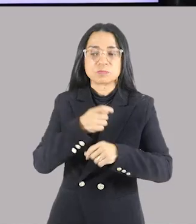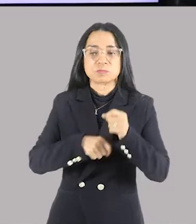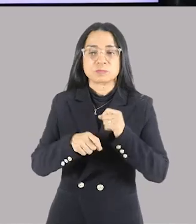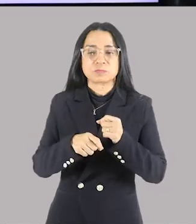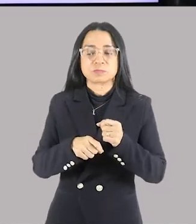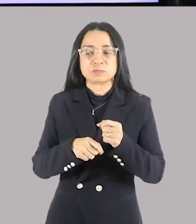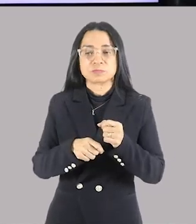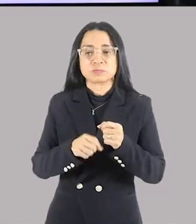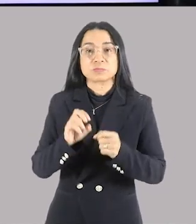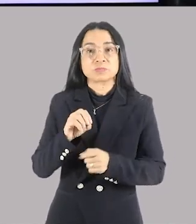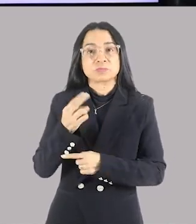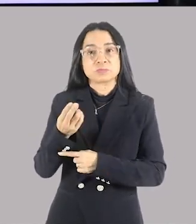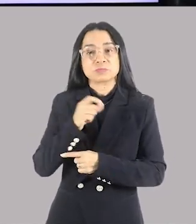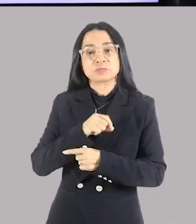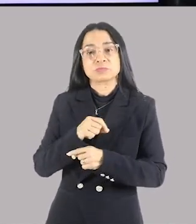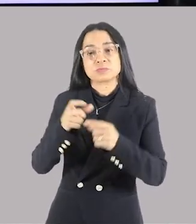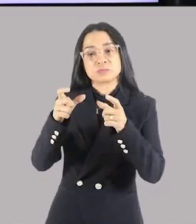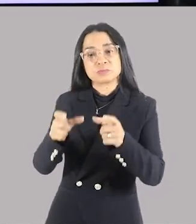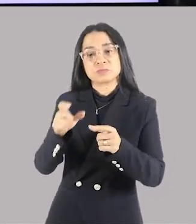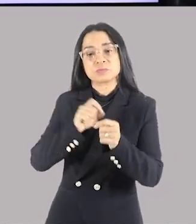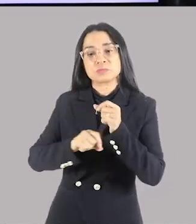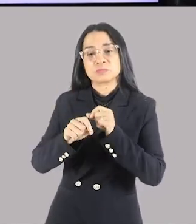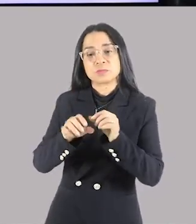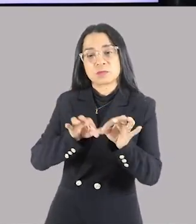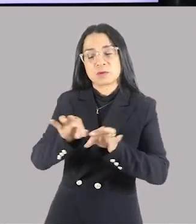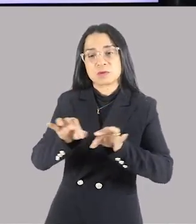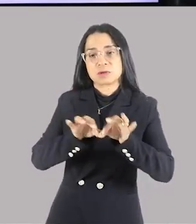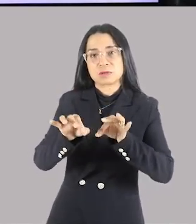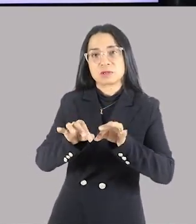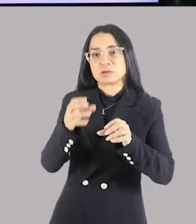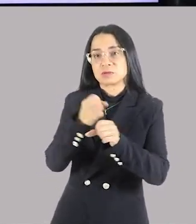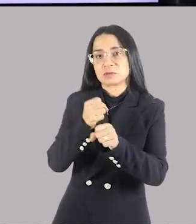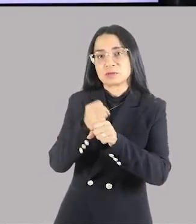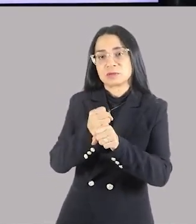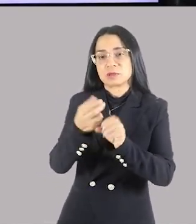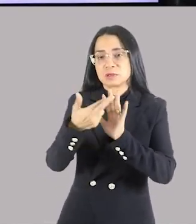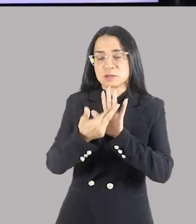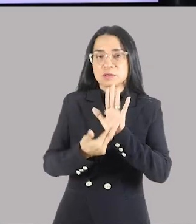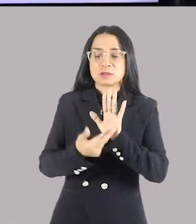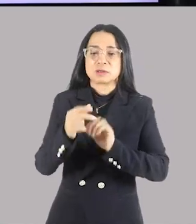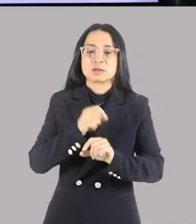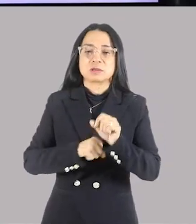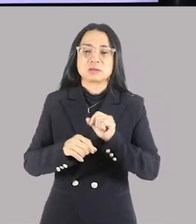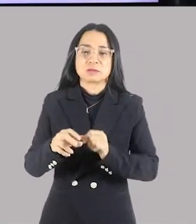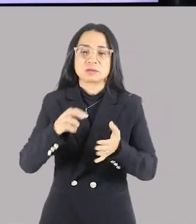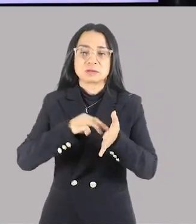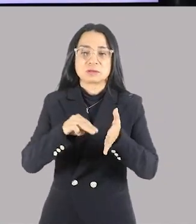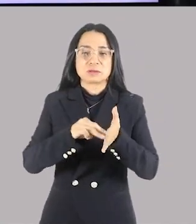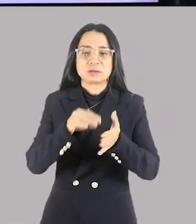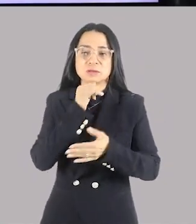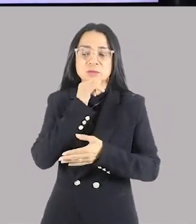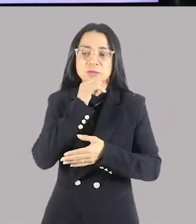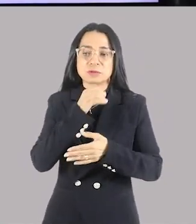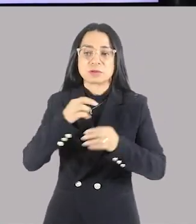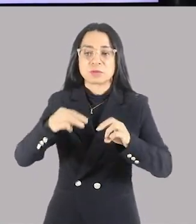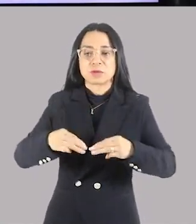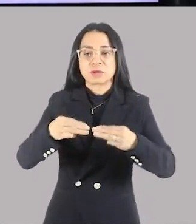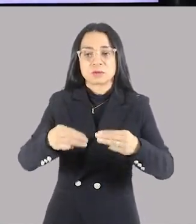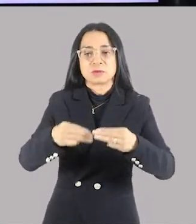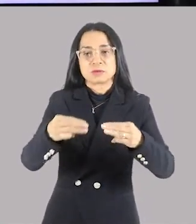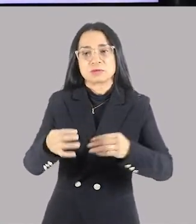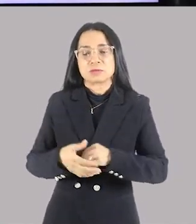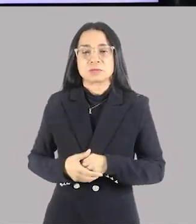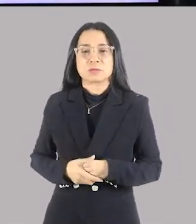gerencial, ou seja, são órgãos ordenadores de despesa, em regra, secretarias, por exemplo, e ministérios são